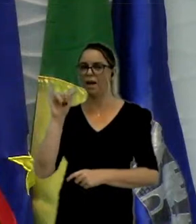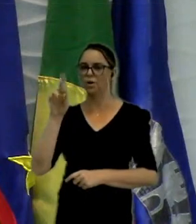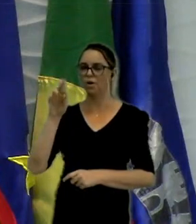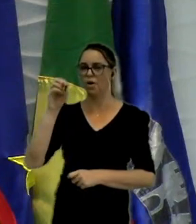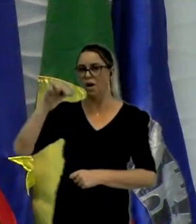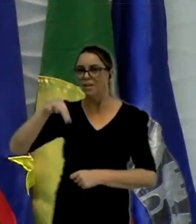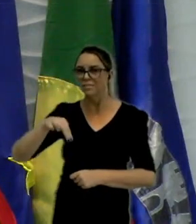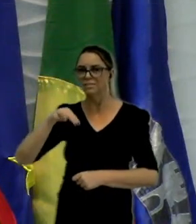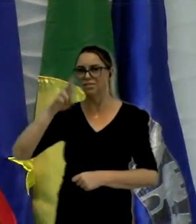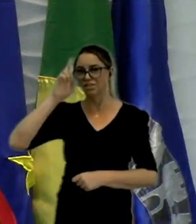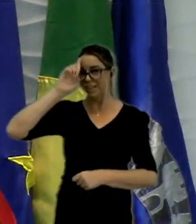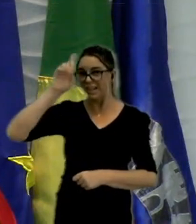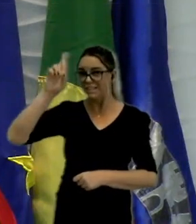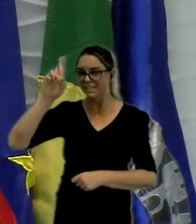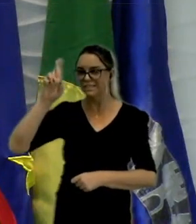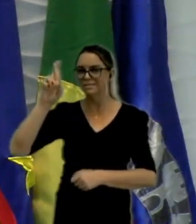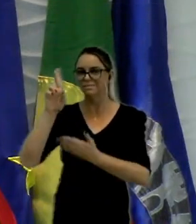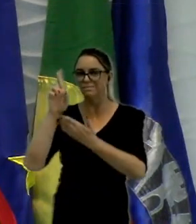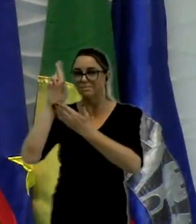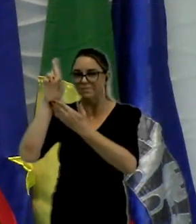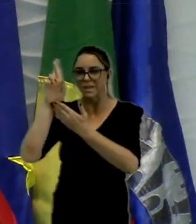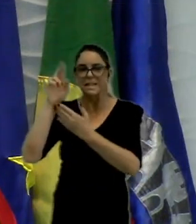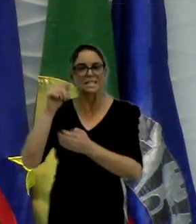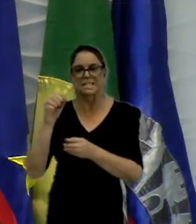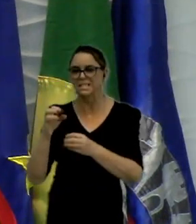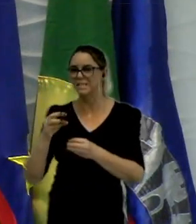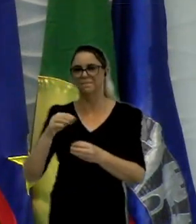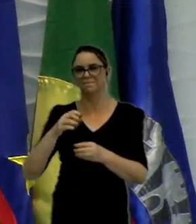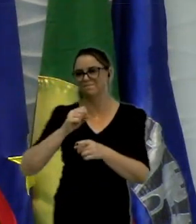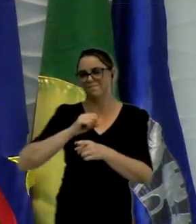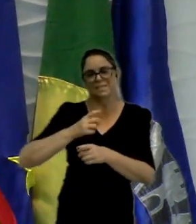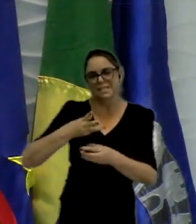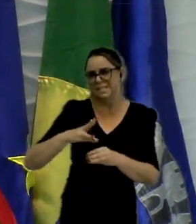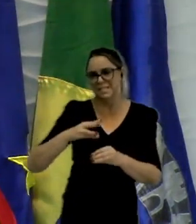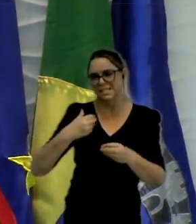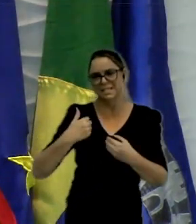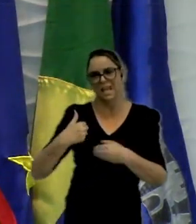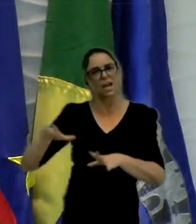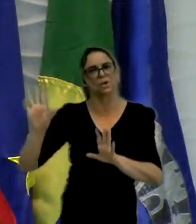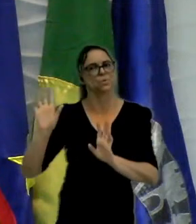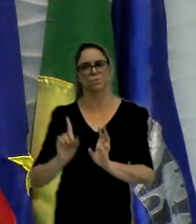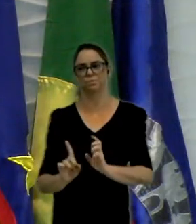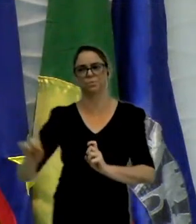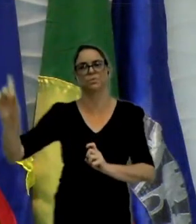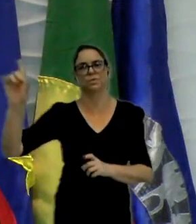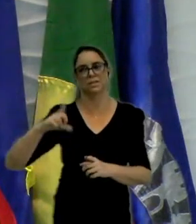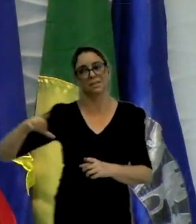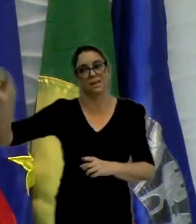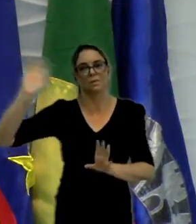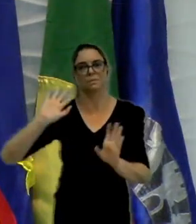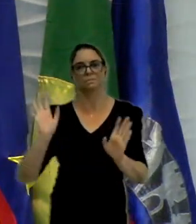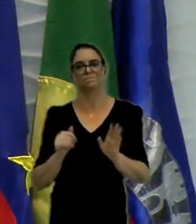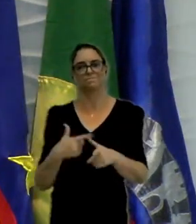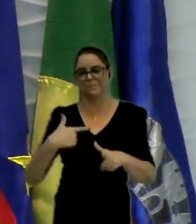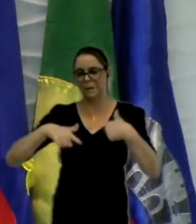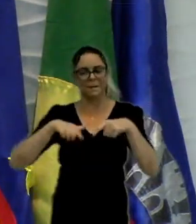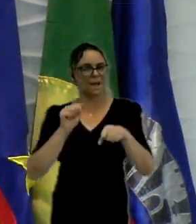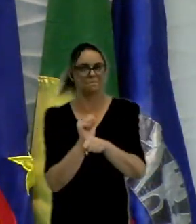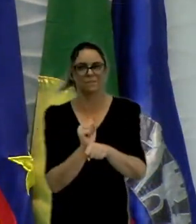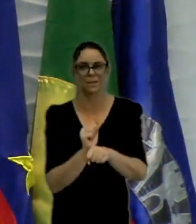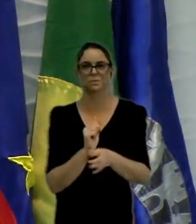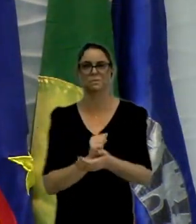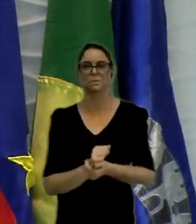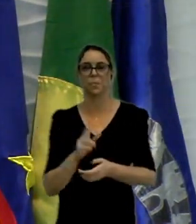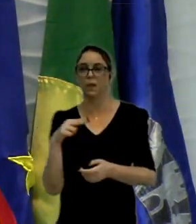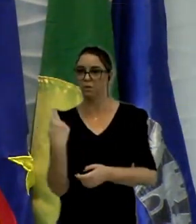dessa gerência. Então, isso entristece a gente, porque ele sim escutava a gente, quando o pessoal nos pedia, nos cobrava, nós ligávamos